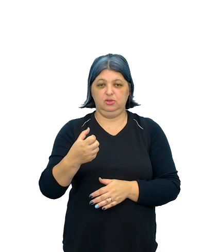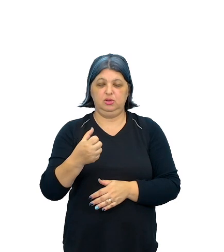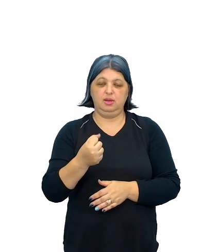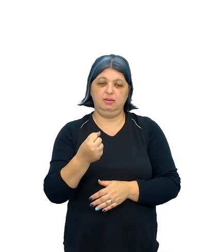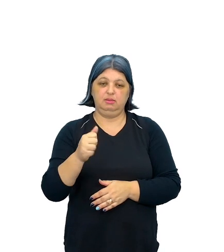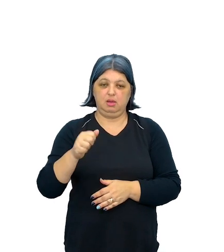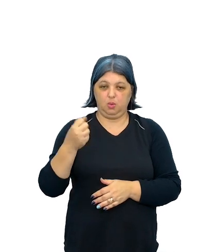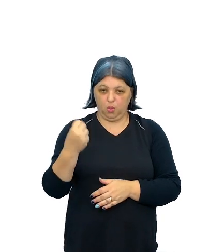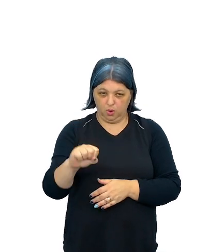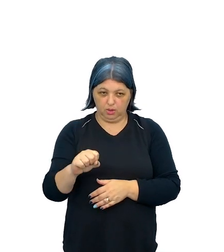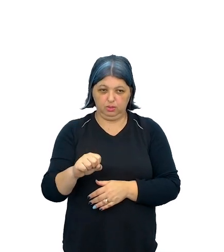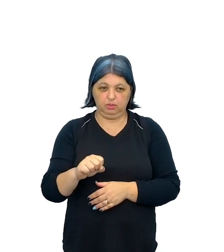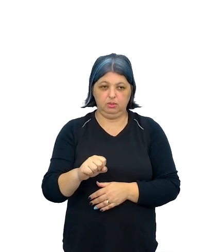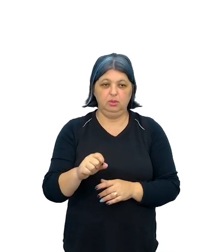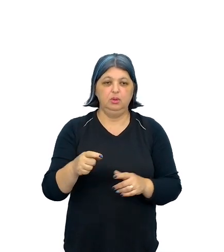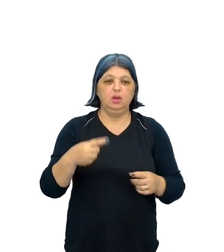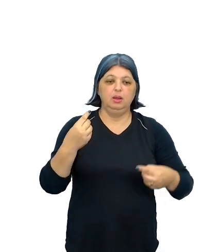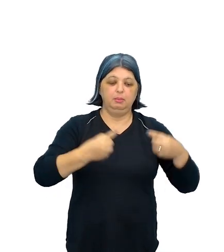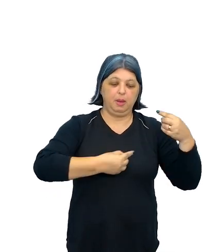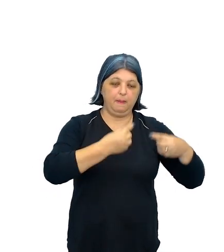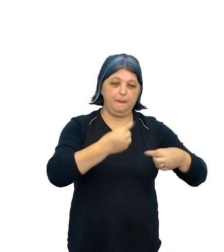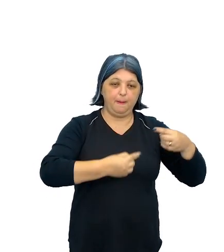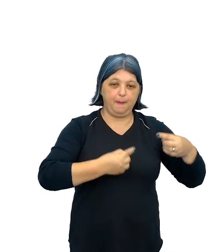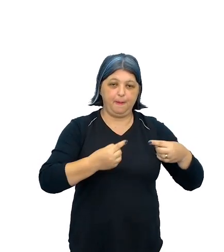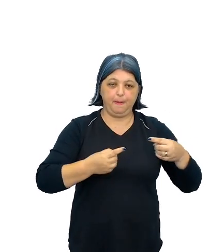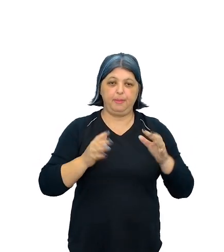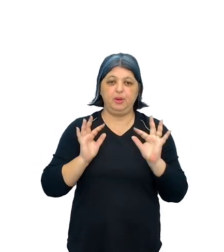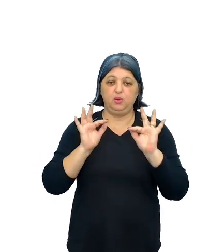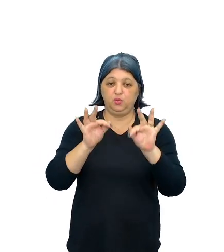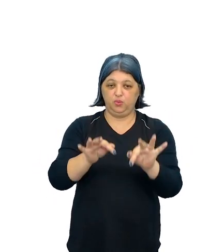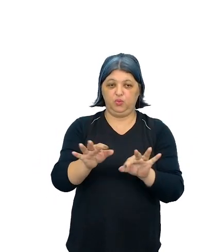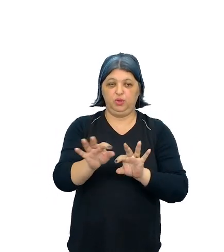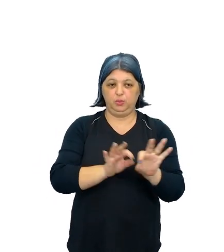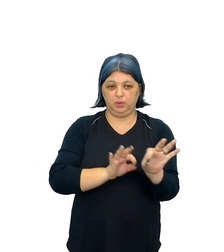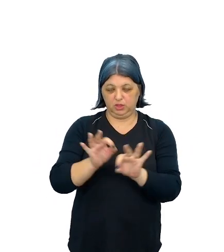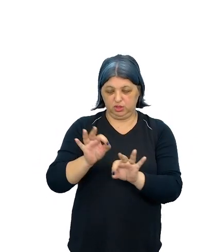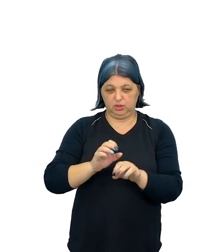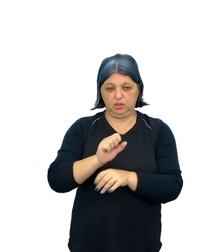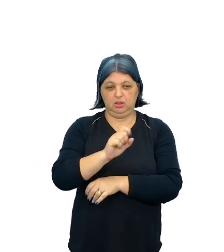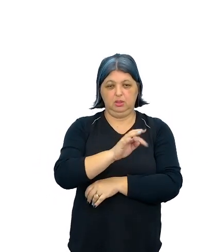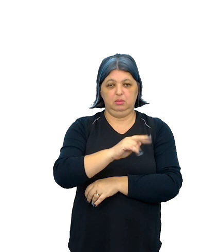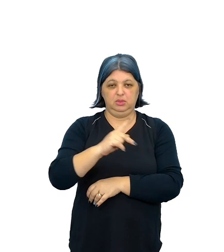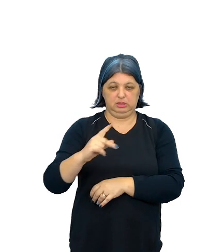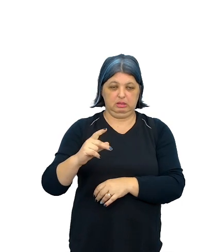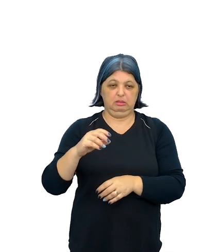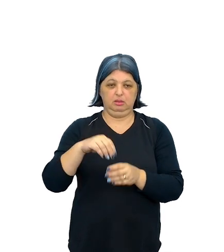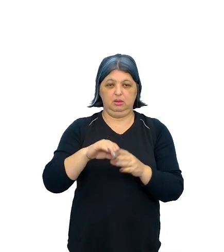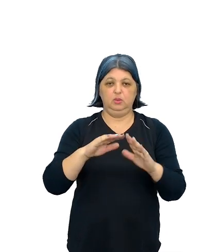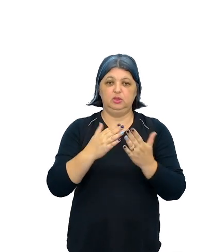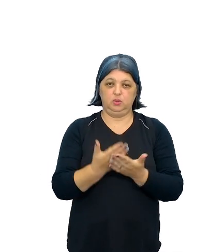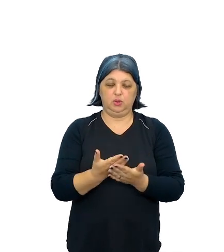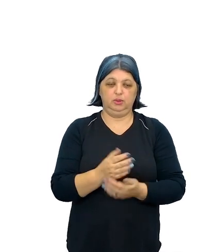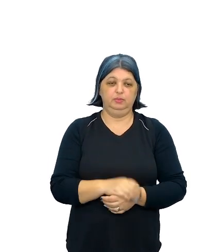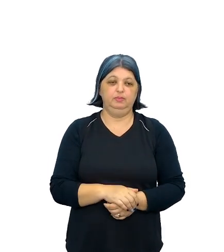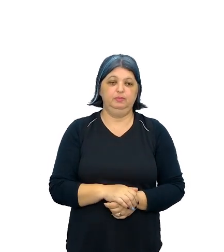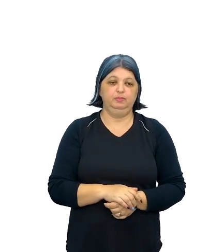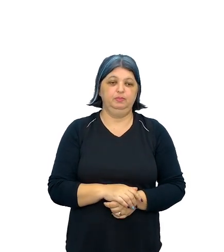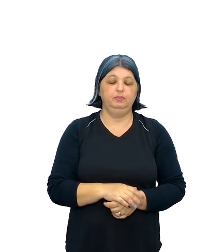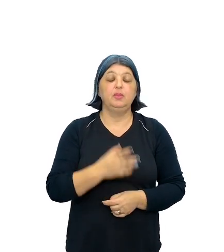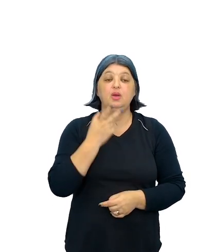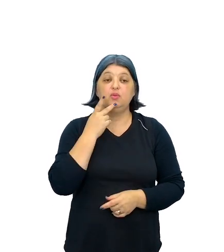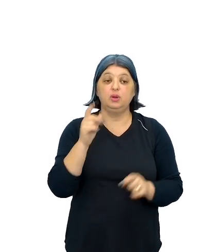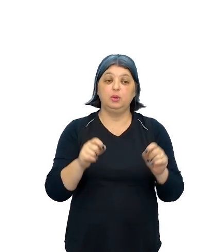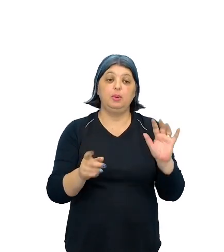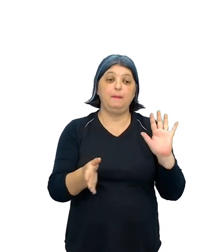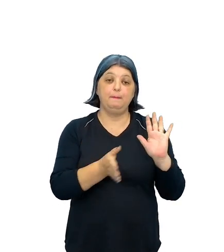sequência de atividade 8, a serem discutidas no desdobramento do planejamento na TPC da escola. Quando nós falamos aqui